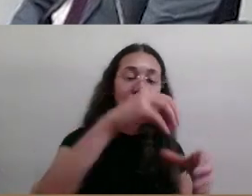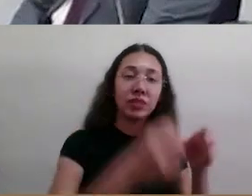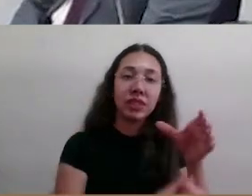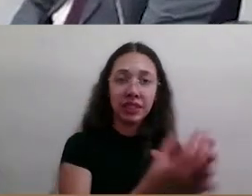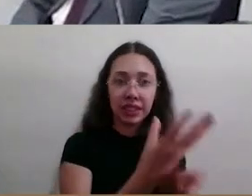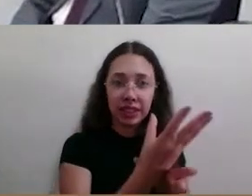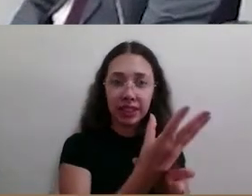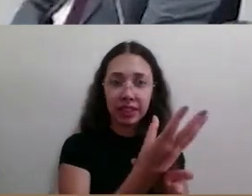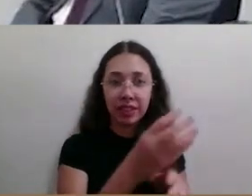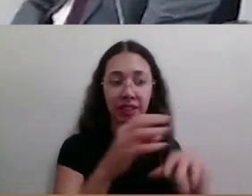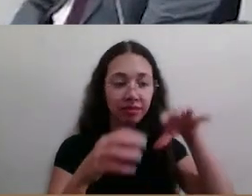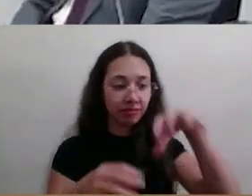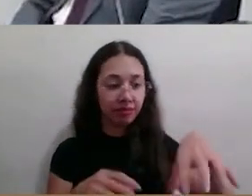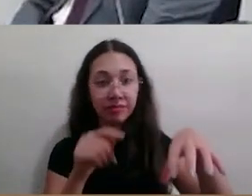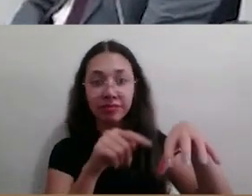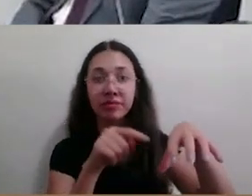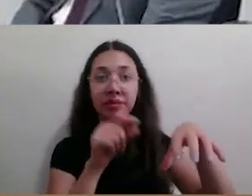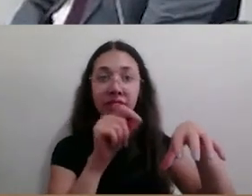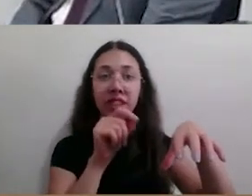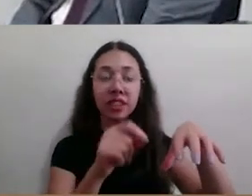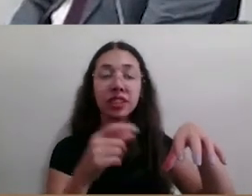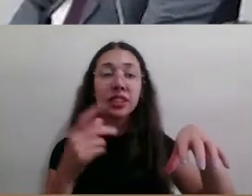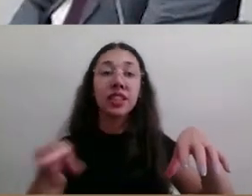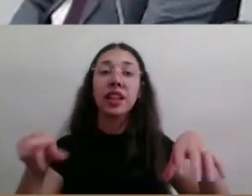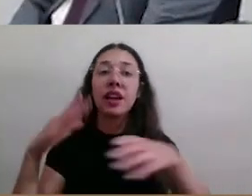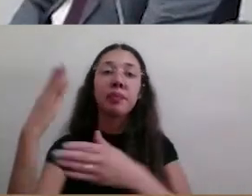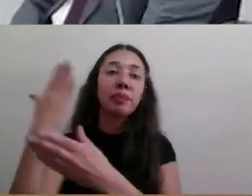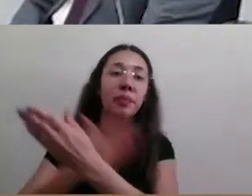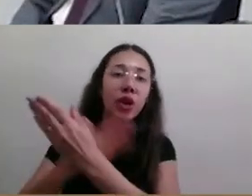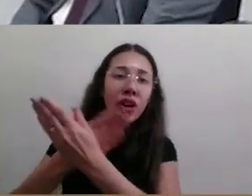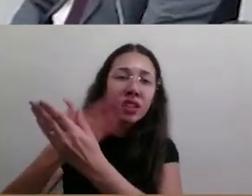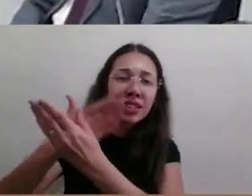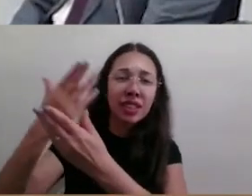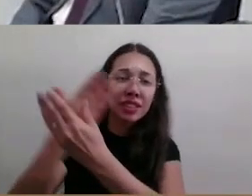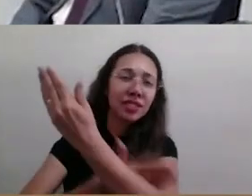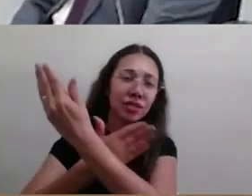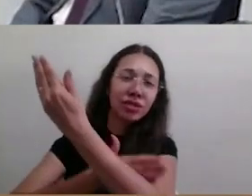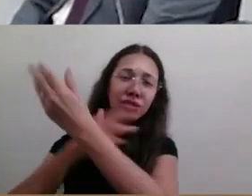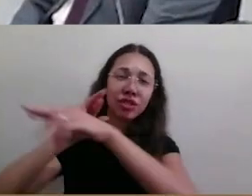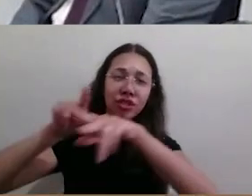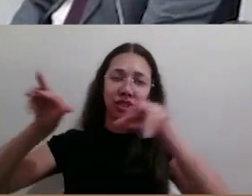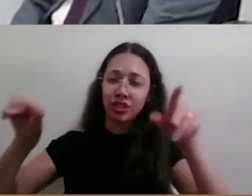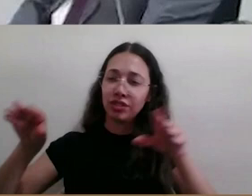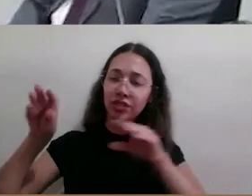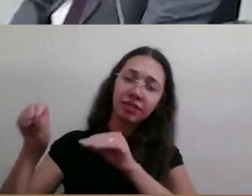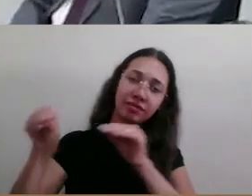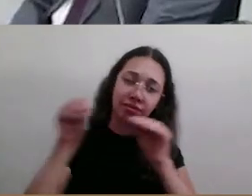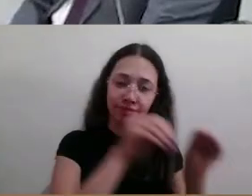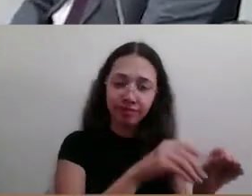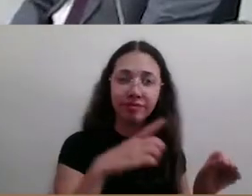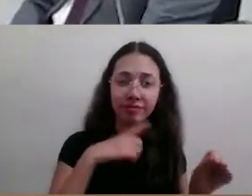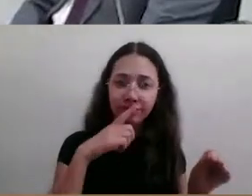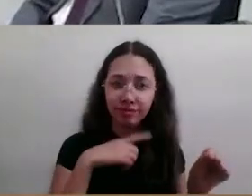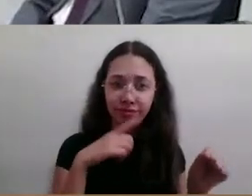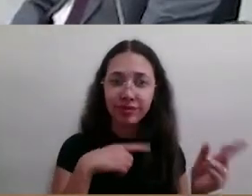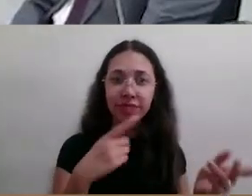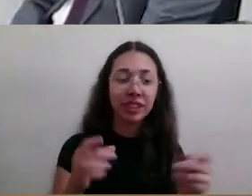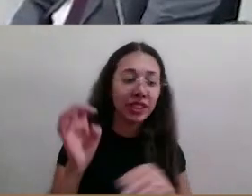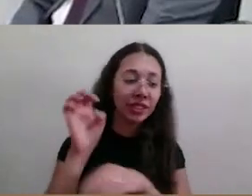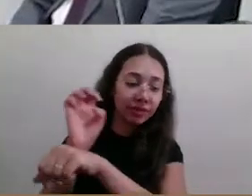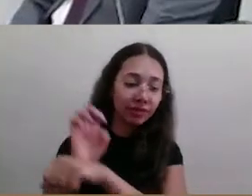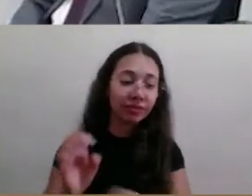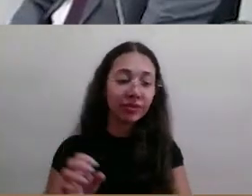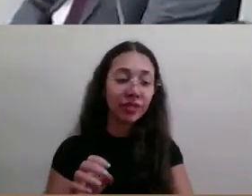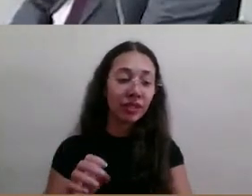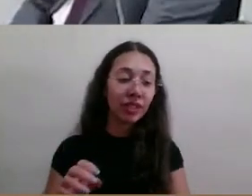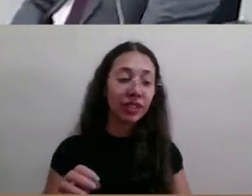uma vara e trazia os processos da justiça estadual, né? Da competência delegada, nós tínhamos na subseção uma vara